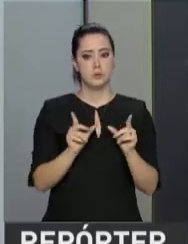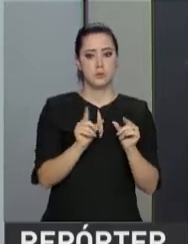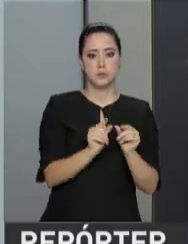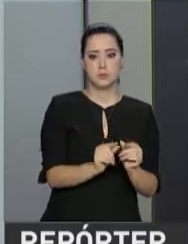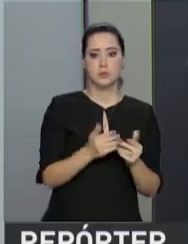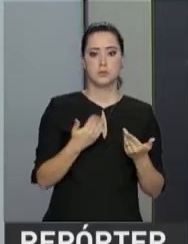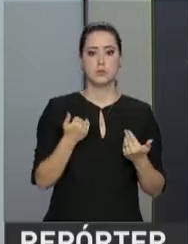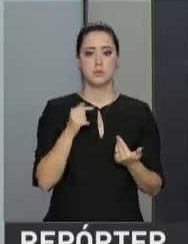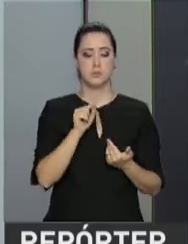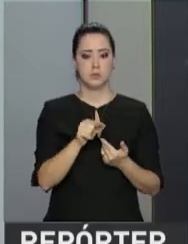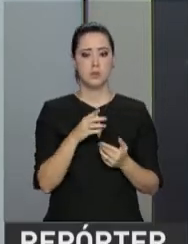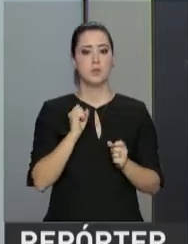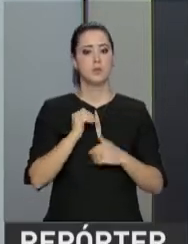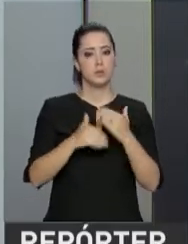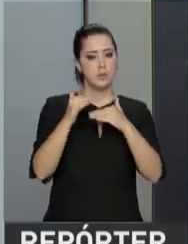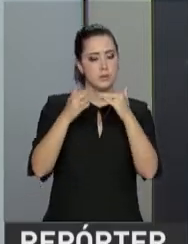médias empresas ela só tem de crescer